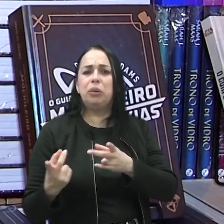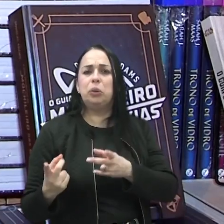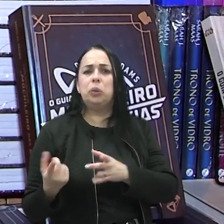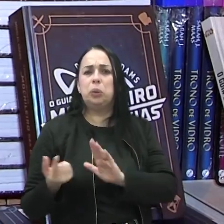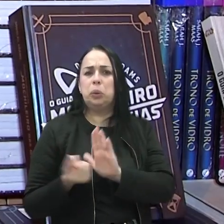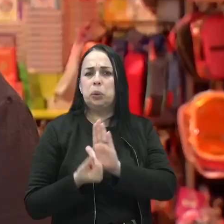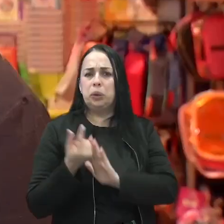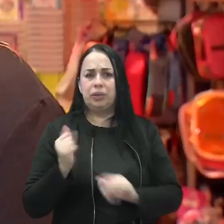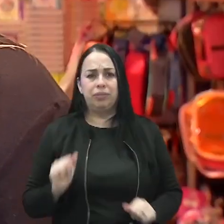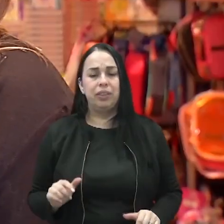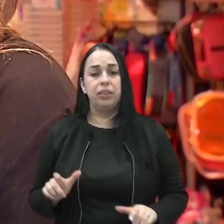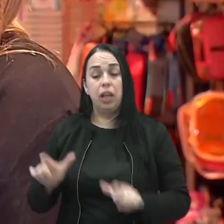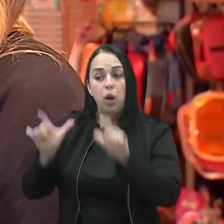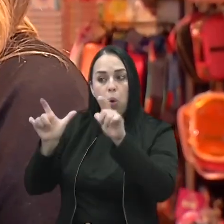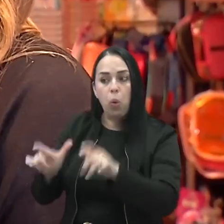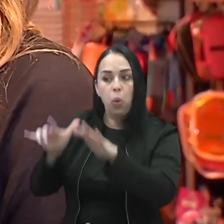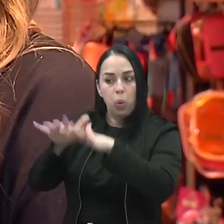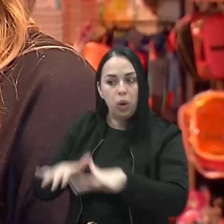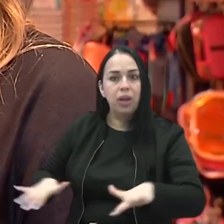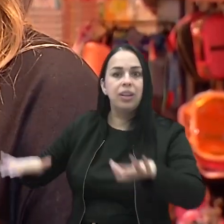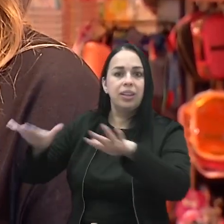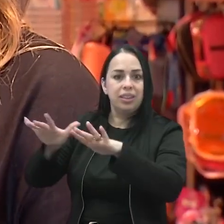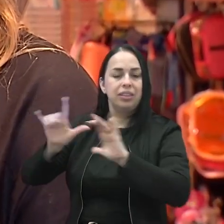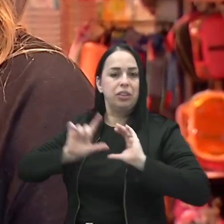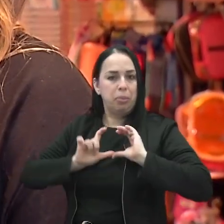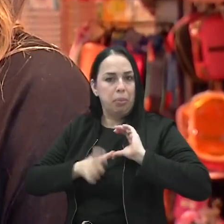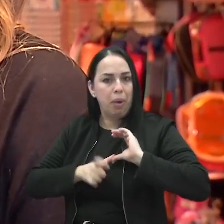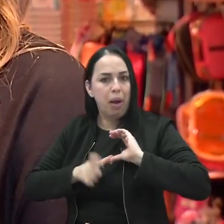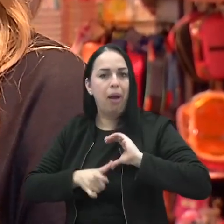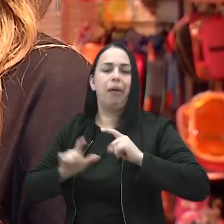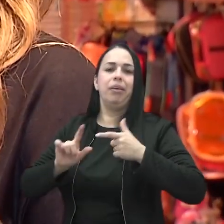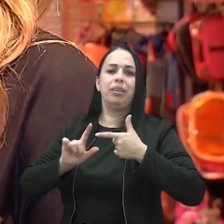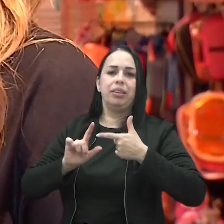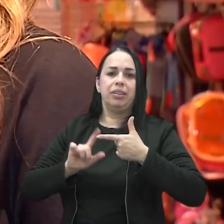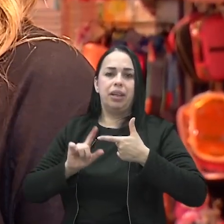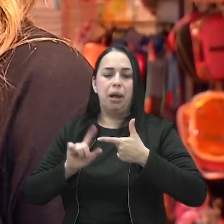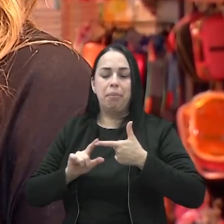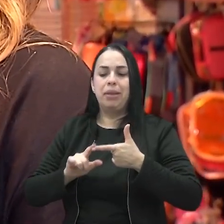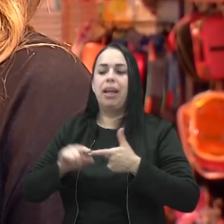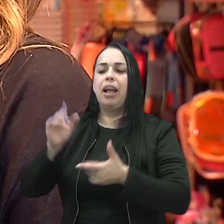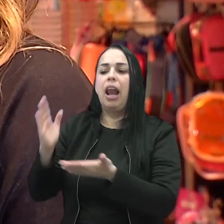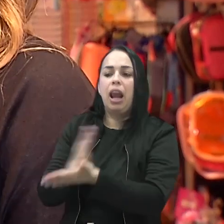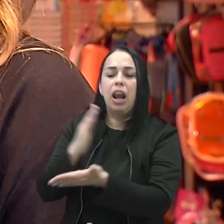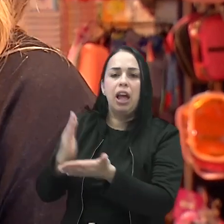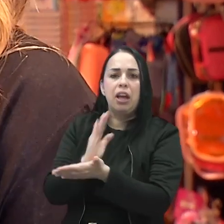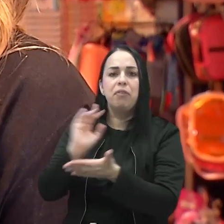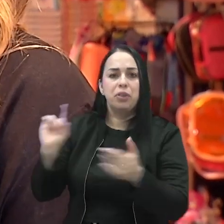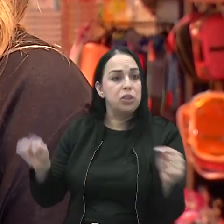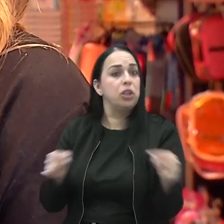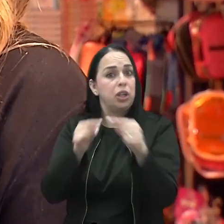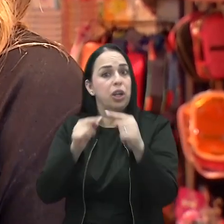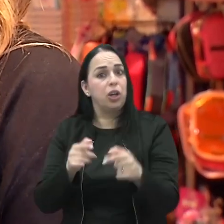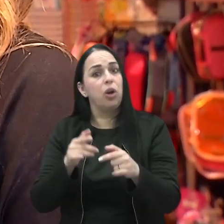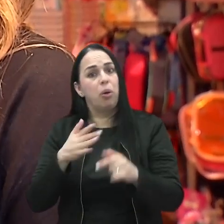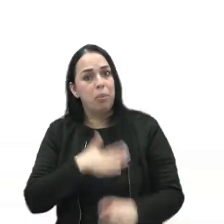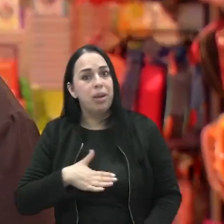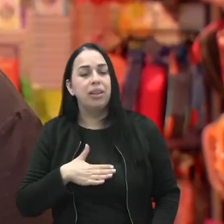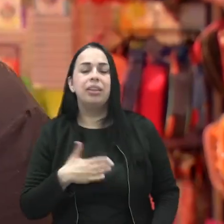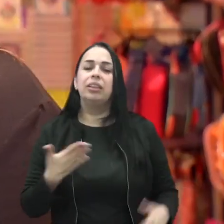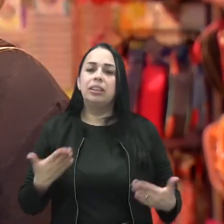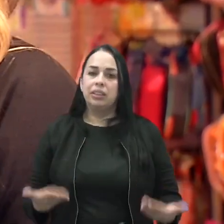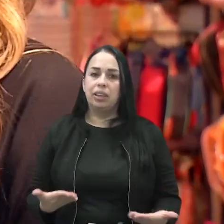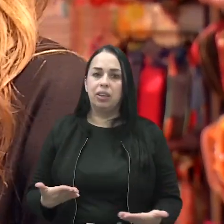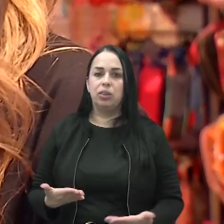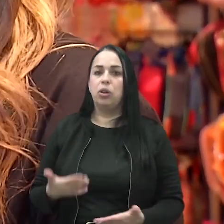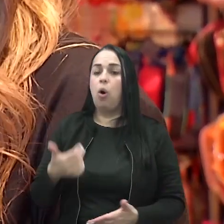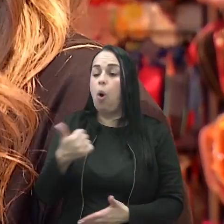os lucros. A gente tem até um espaço bem grande de HQ, mangás, a gente tem uma mesa de ficção com os títulos bem extensos. Inclusive